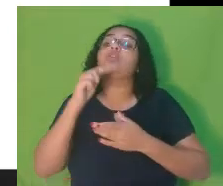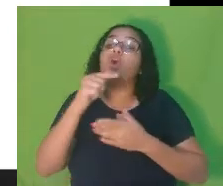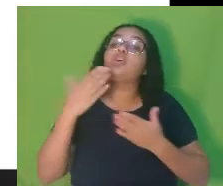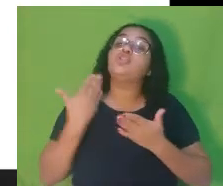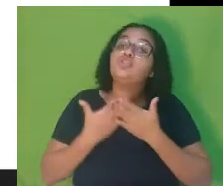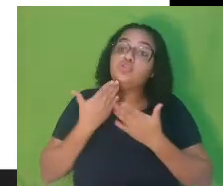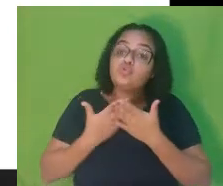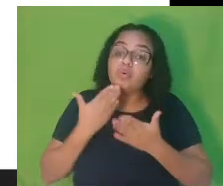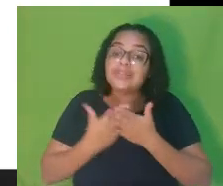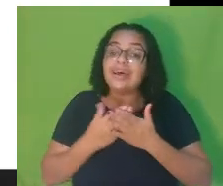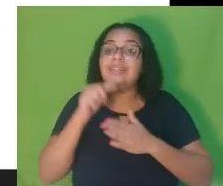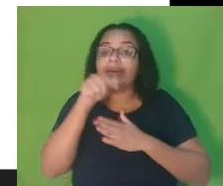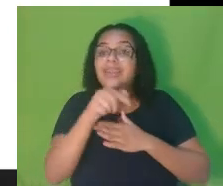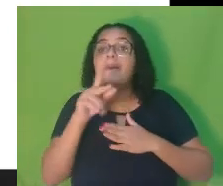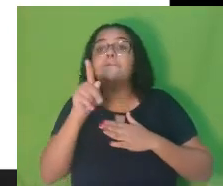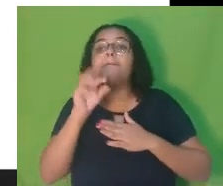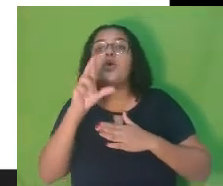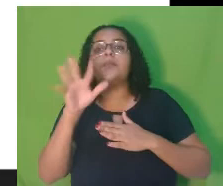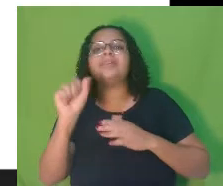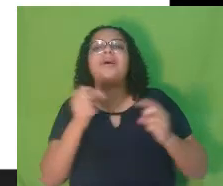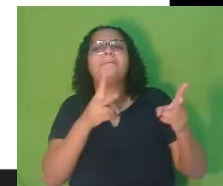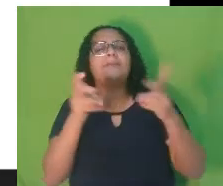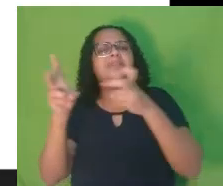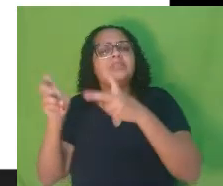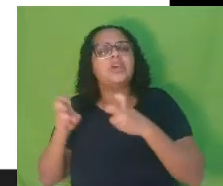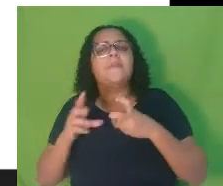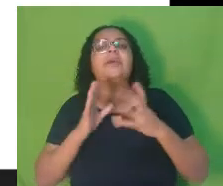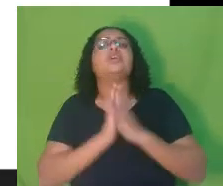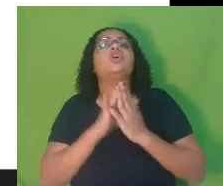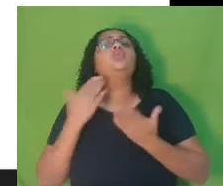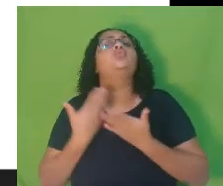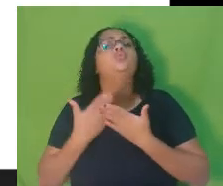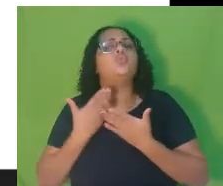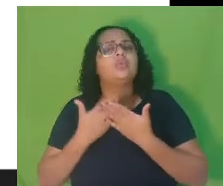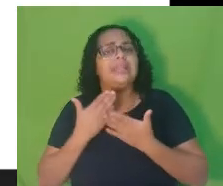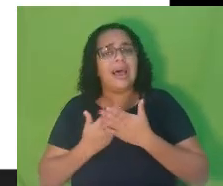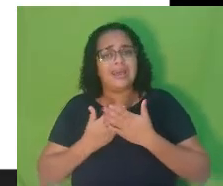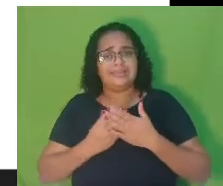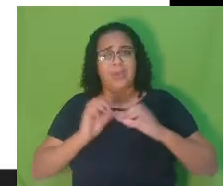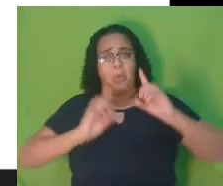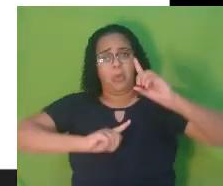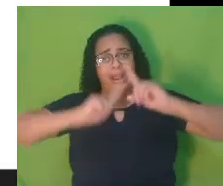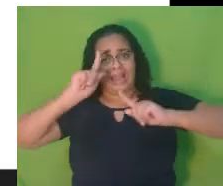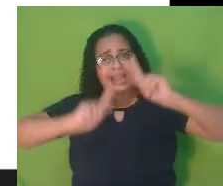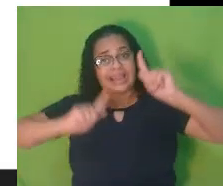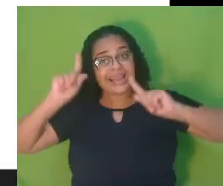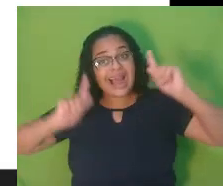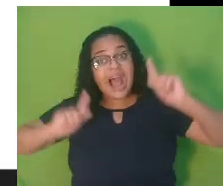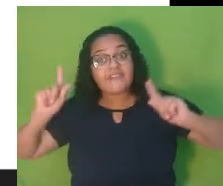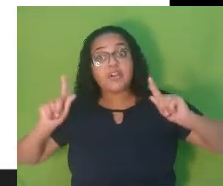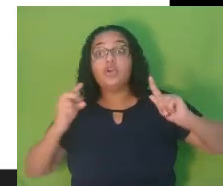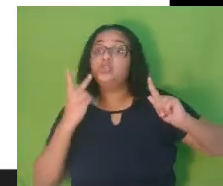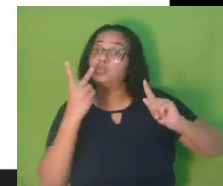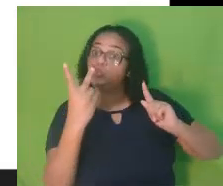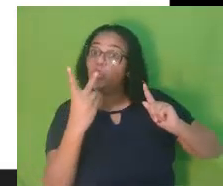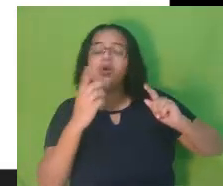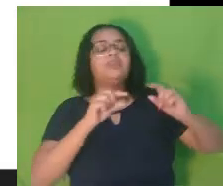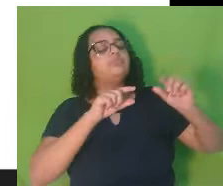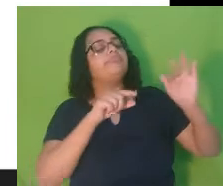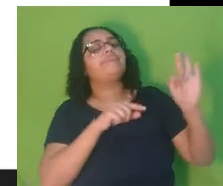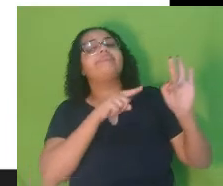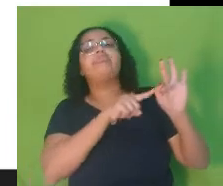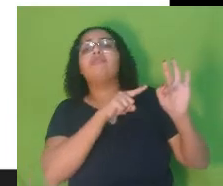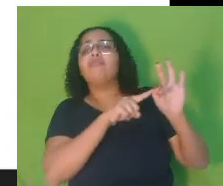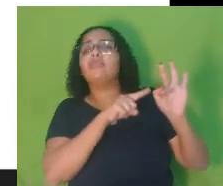a propriedade... Então, vocês estão percebendo que apenas estudando os gráficos dessas duas